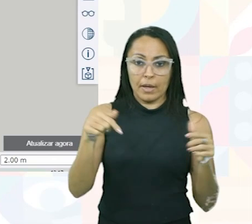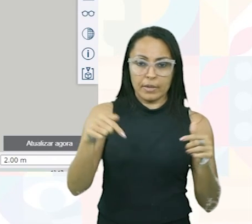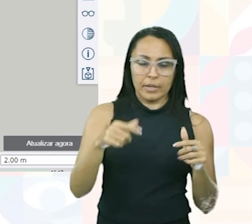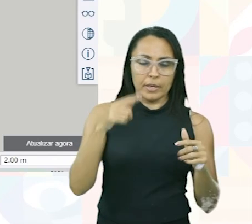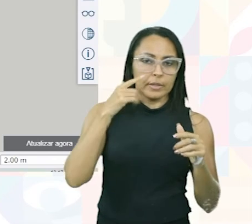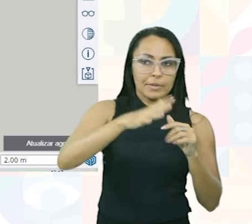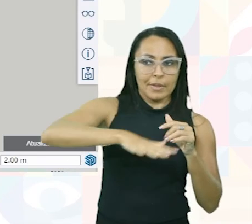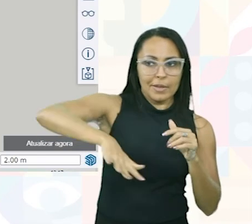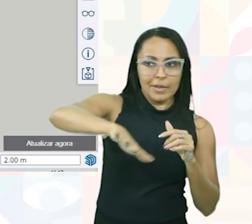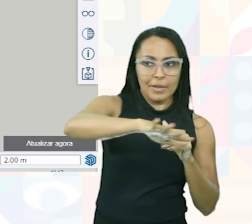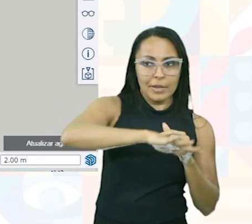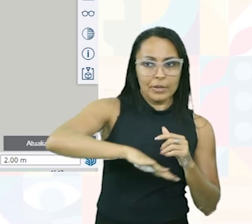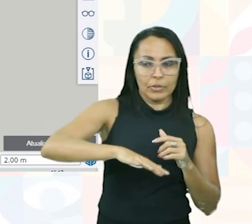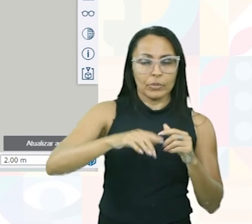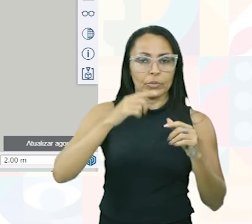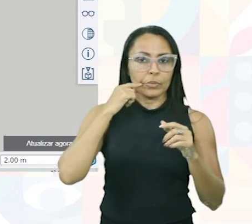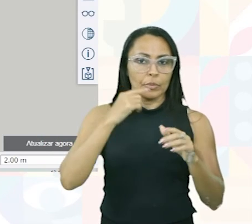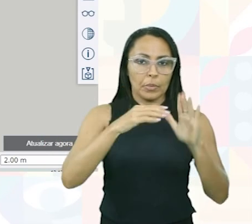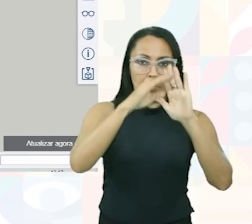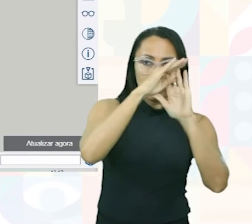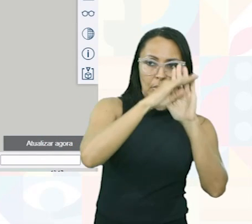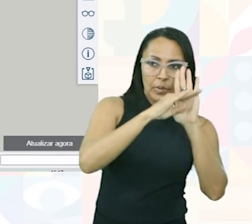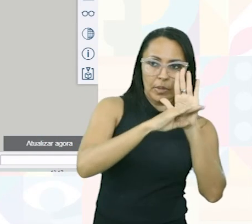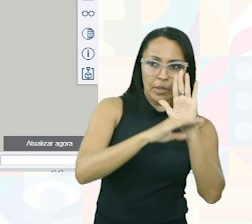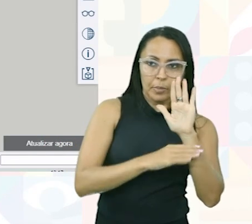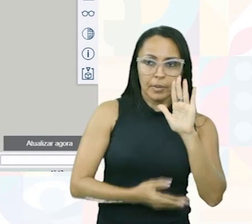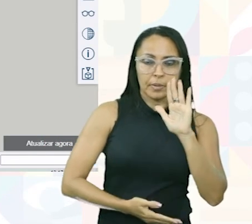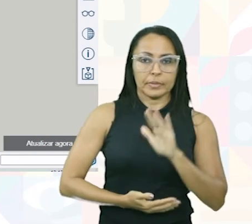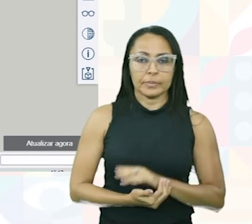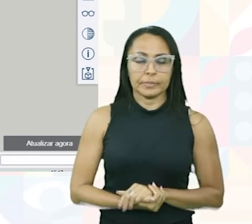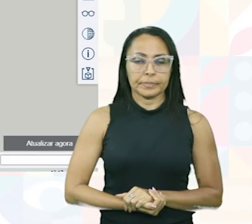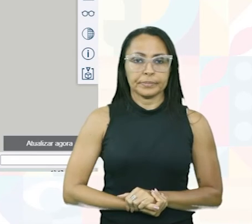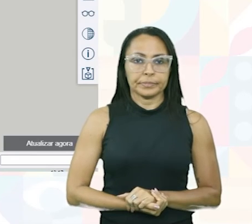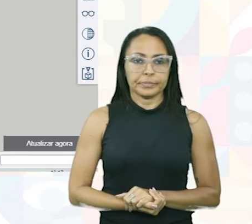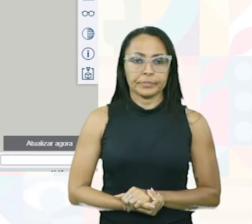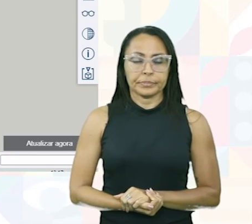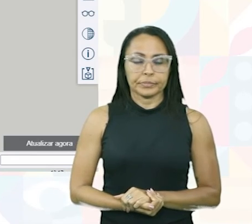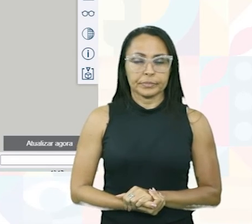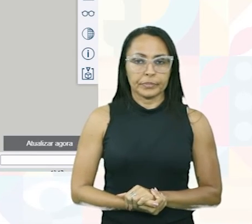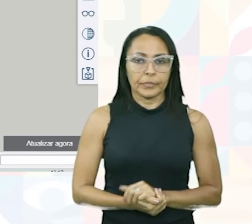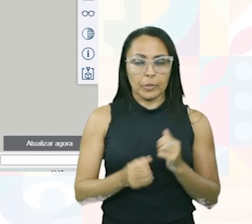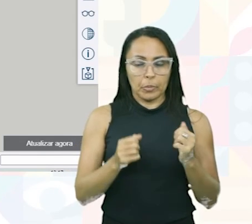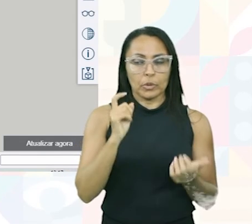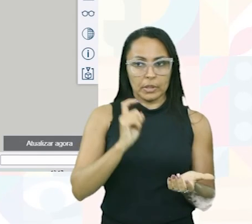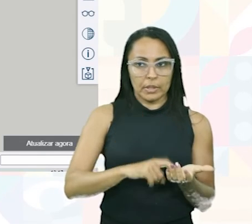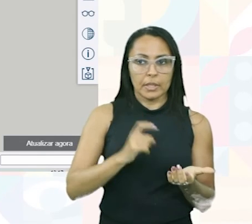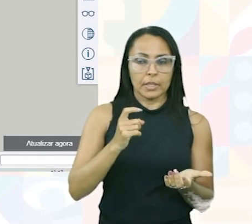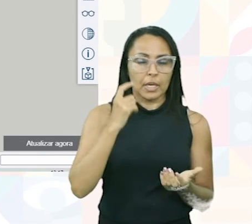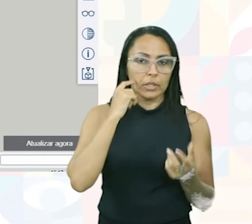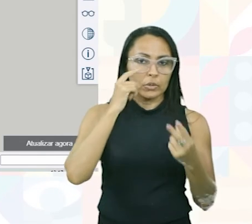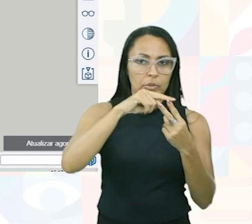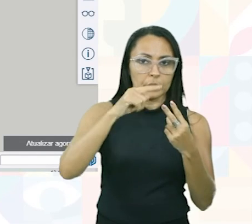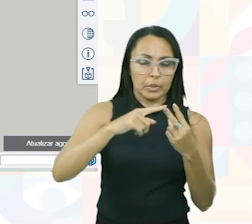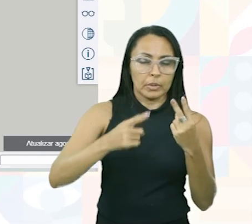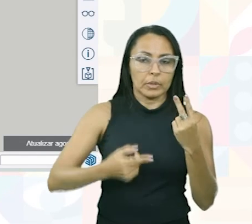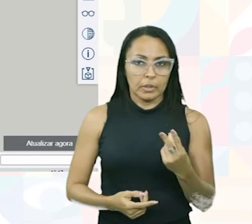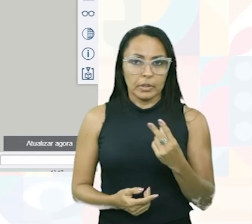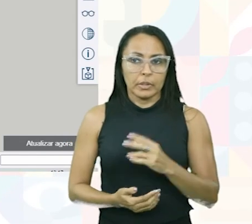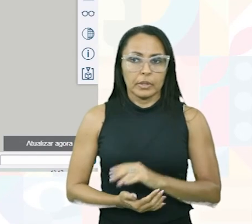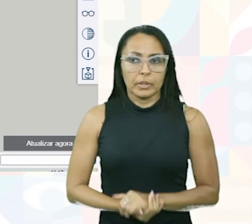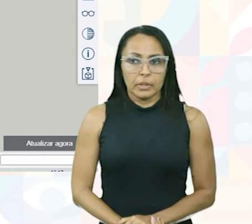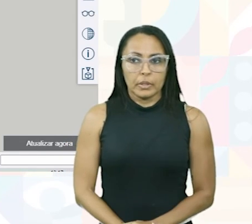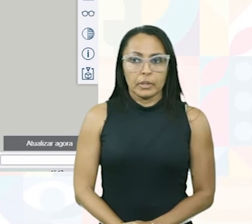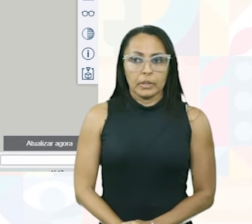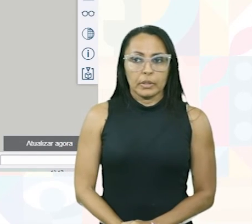dentro do programa, que é essa ferramenta dimensões. A gente pode clicar em 2 pontos e